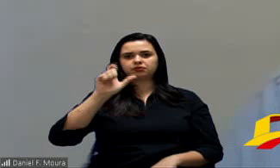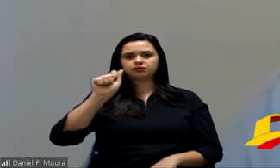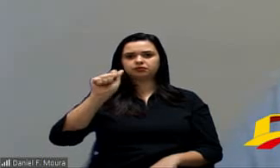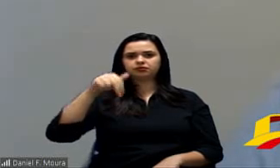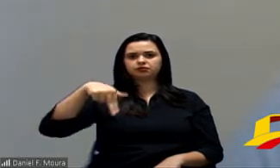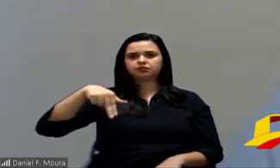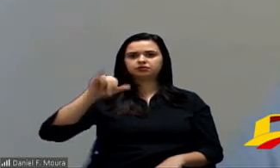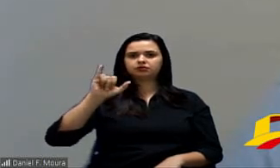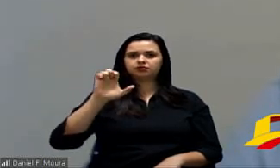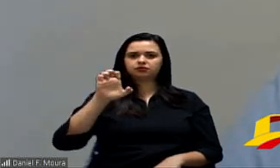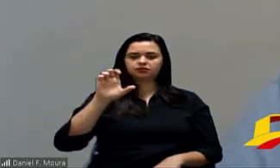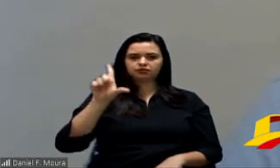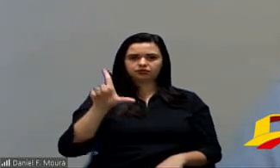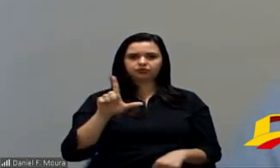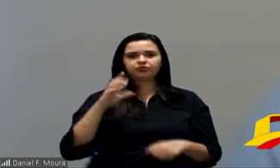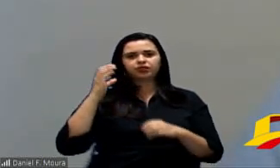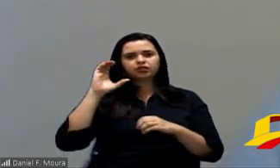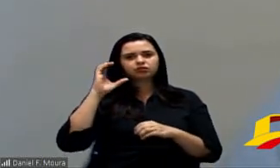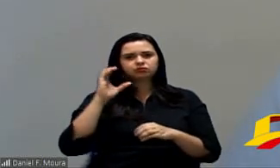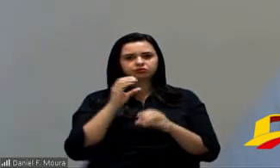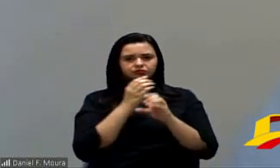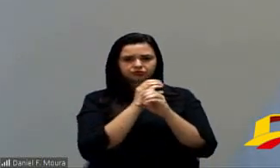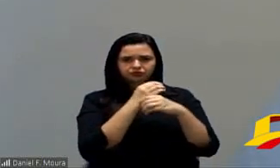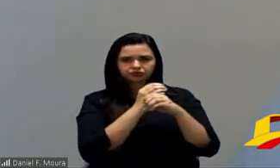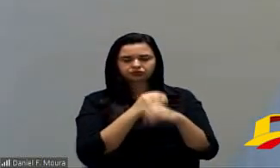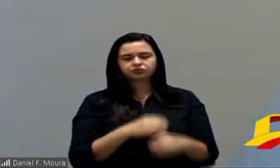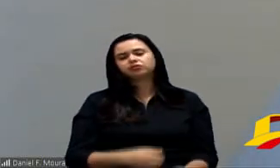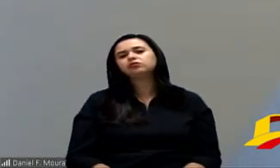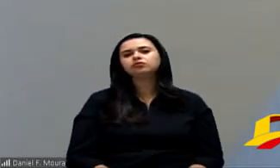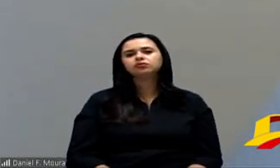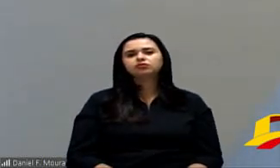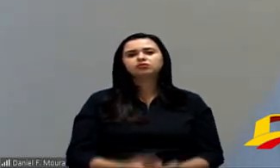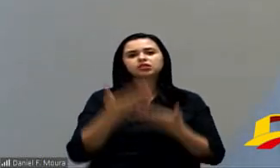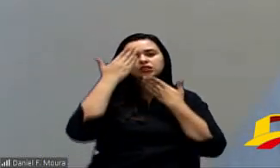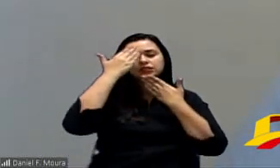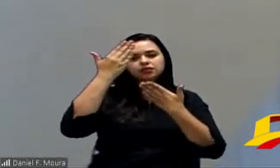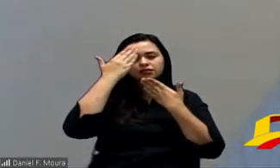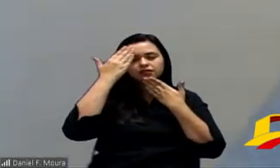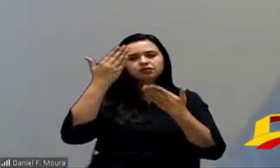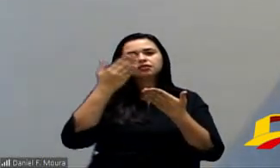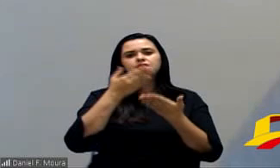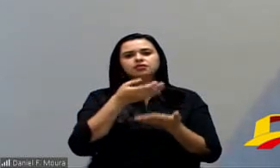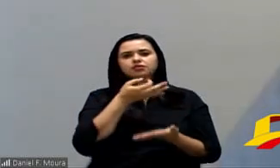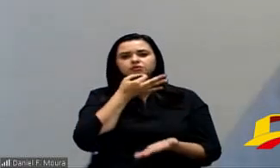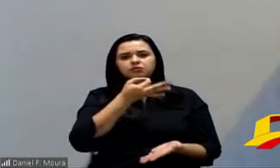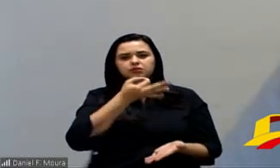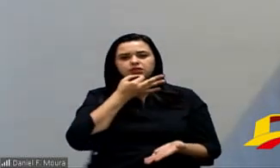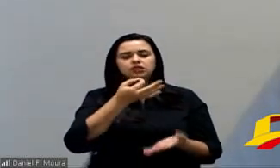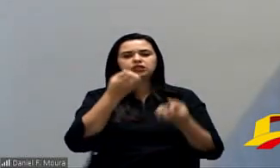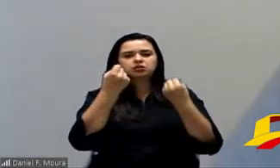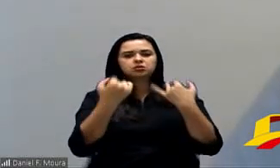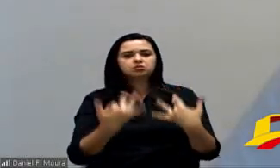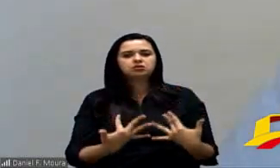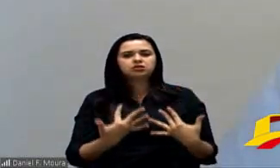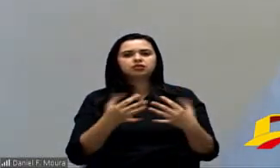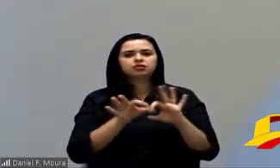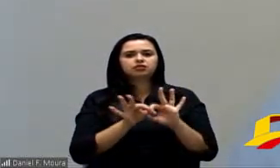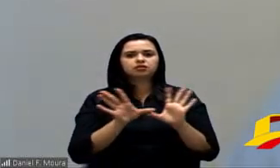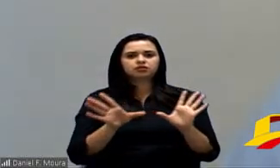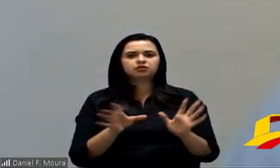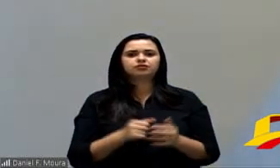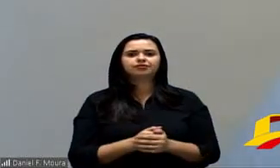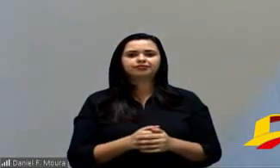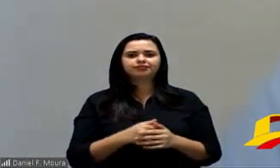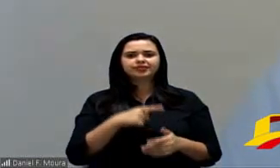dos diretores do Santuário de Elefantes Brasil. Agradeço a oportunidade de a gente poder falar um pouco sobre o santuário, que existem muitas